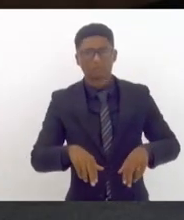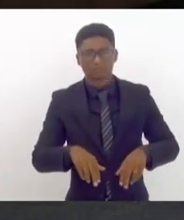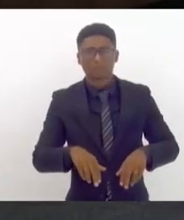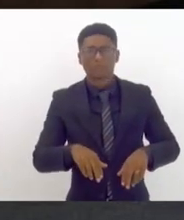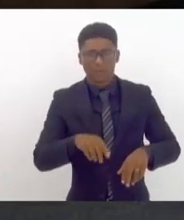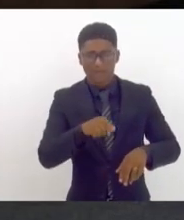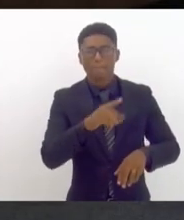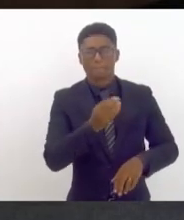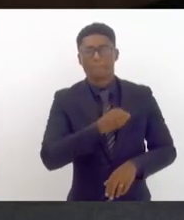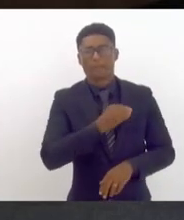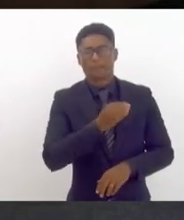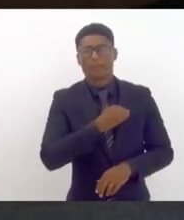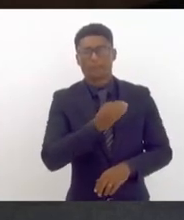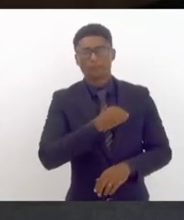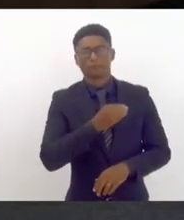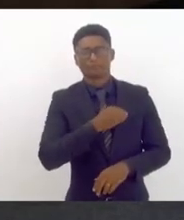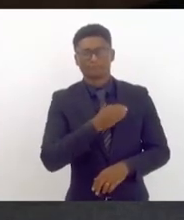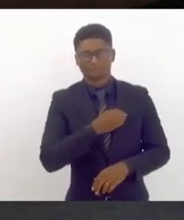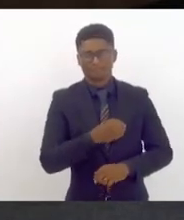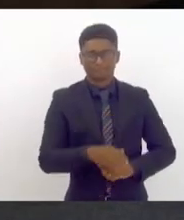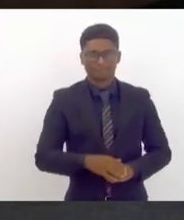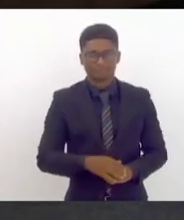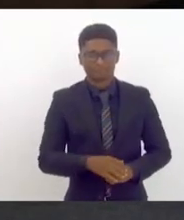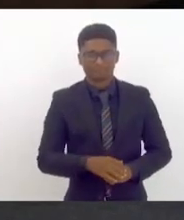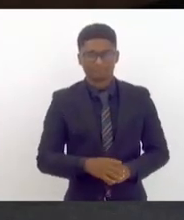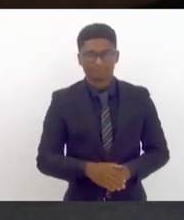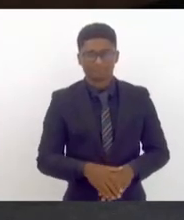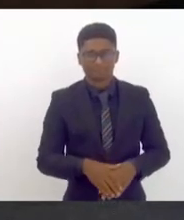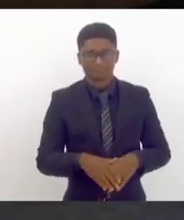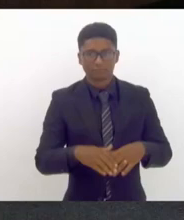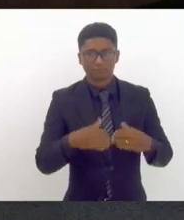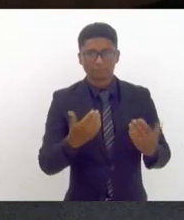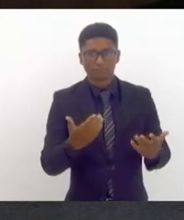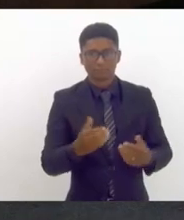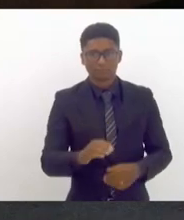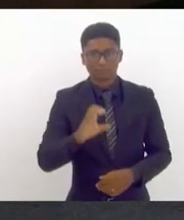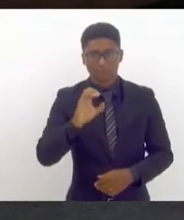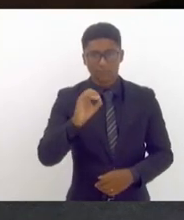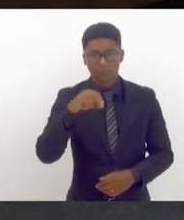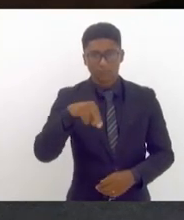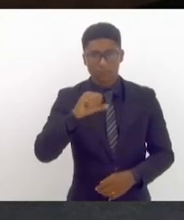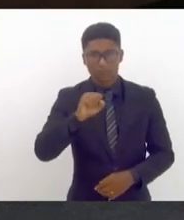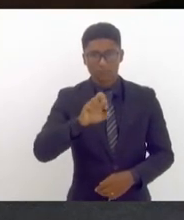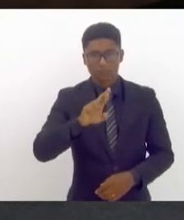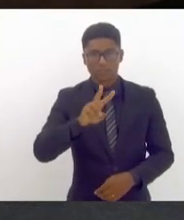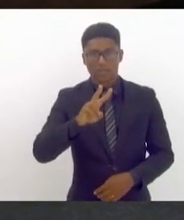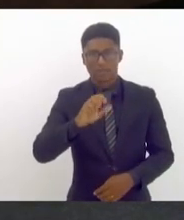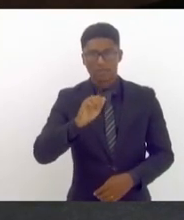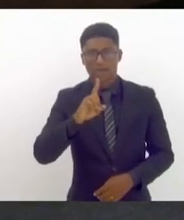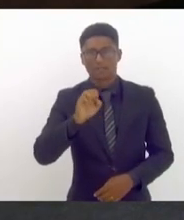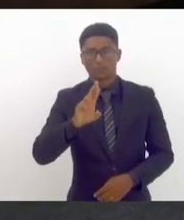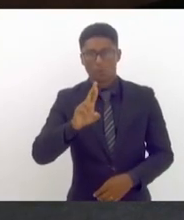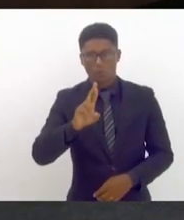pecado. Então, veja, ser conservador não